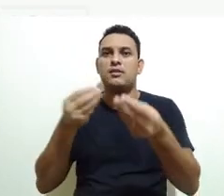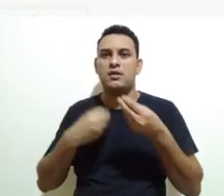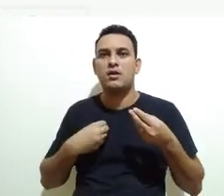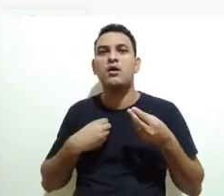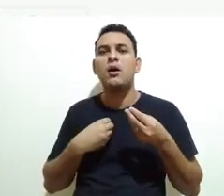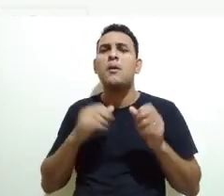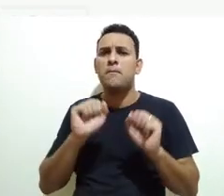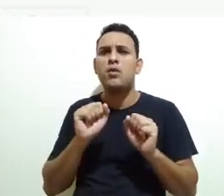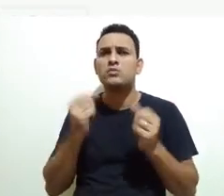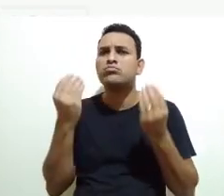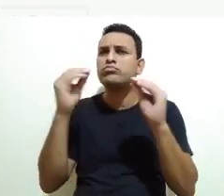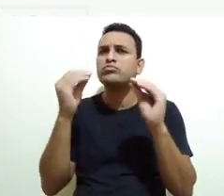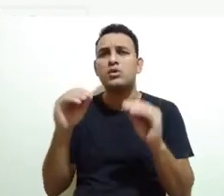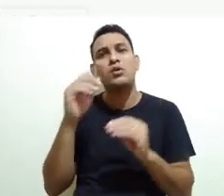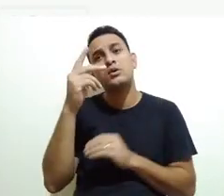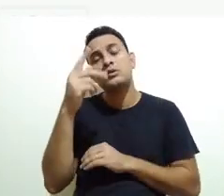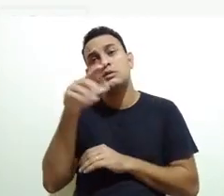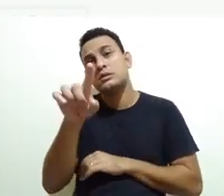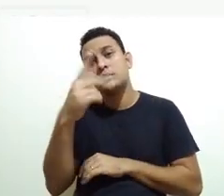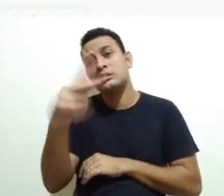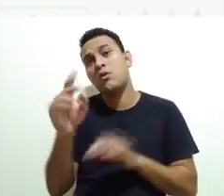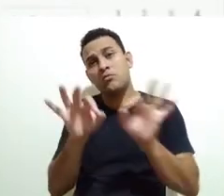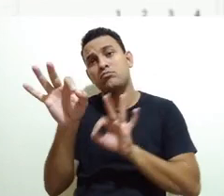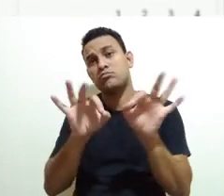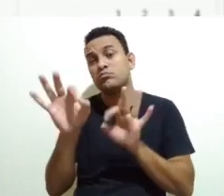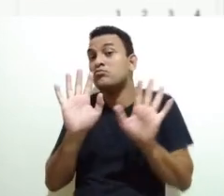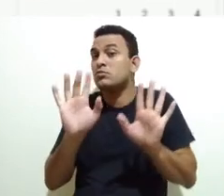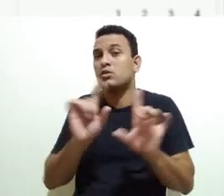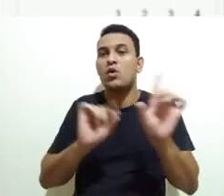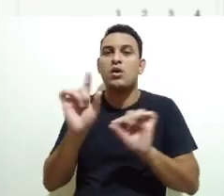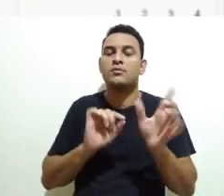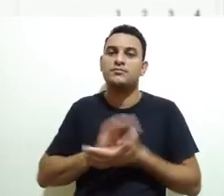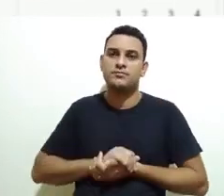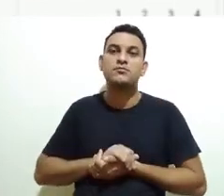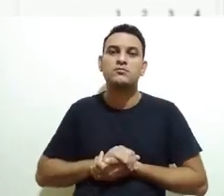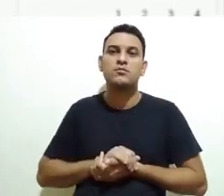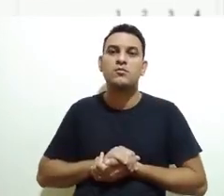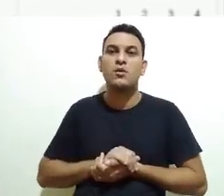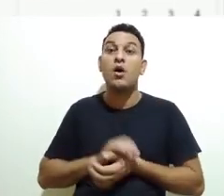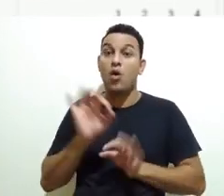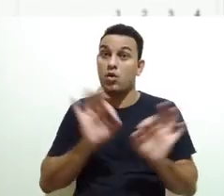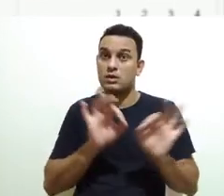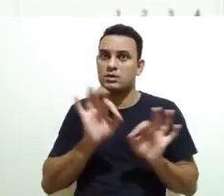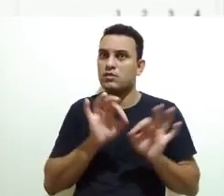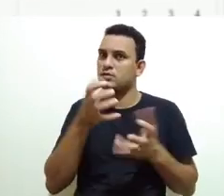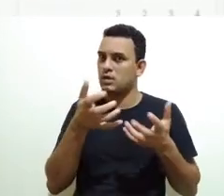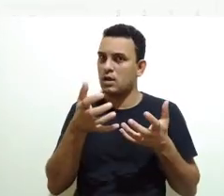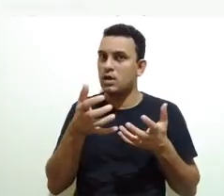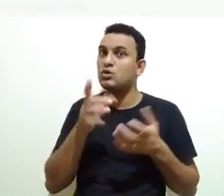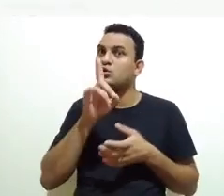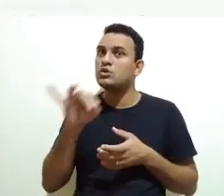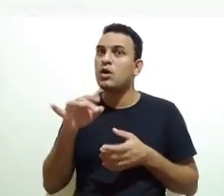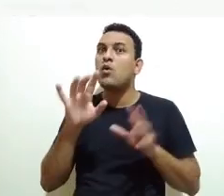clique no campo Data de Entrega e defina os prazos de acordo com seu planejamento. Como prática